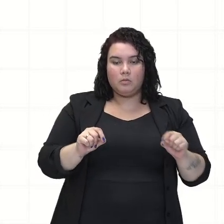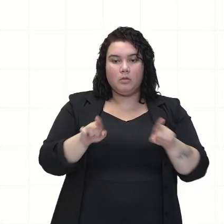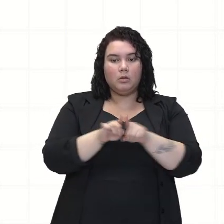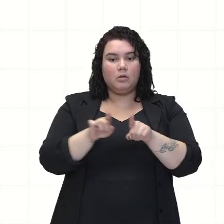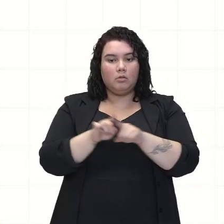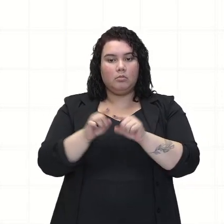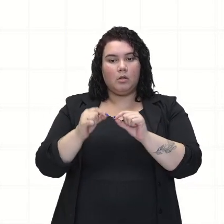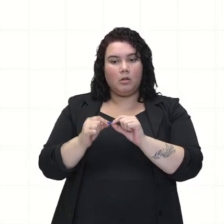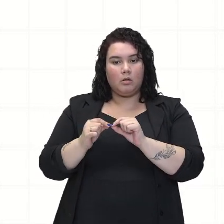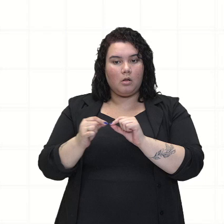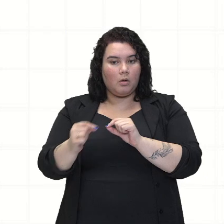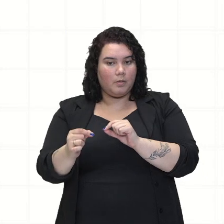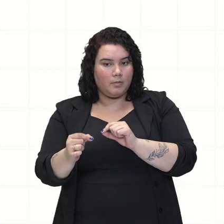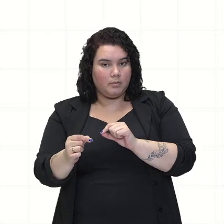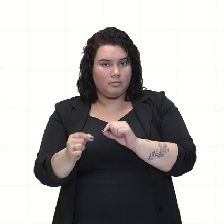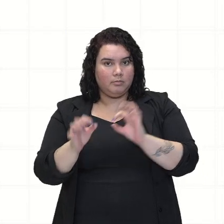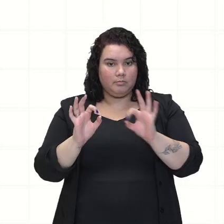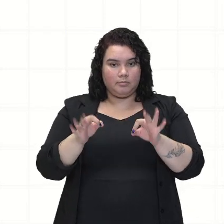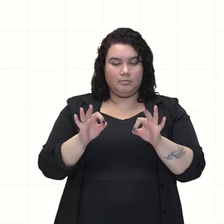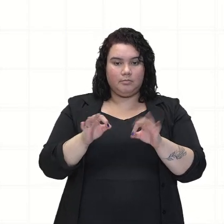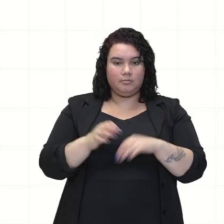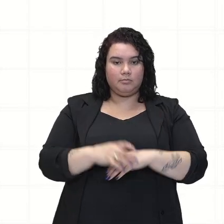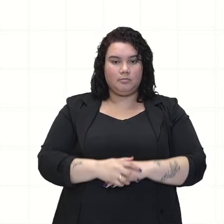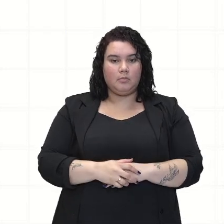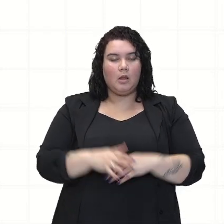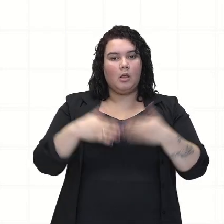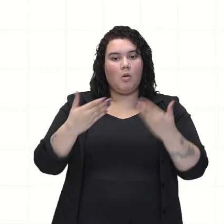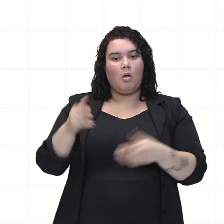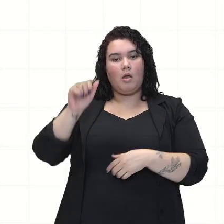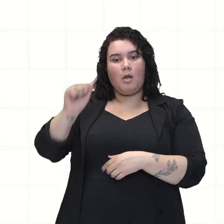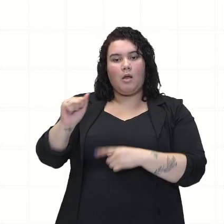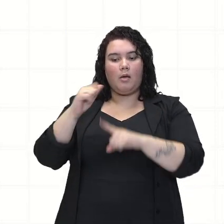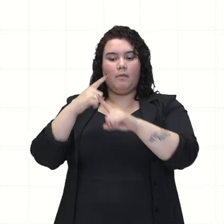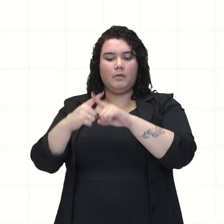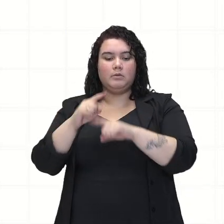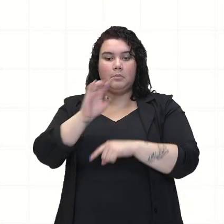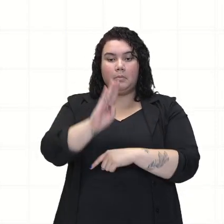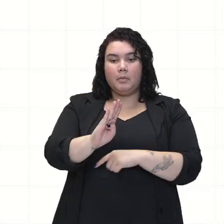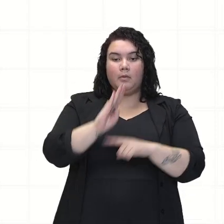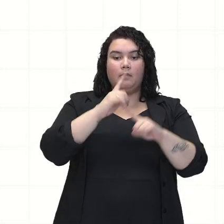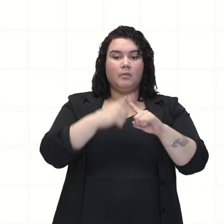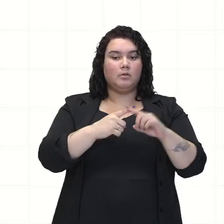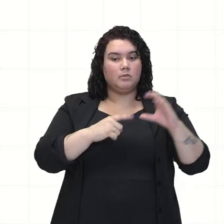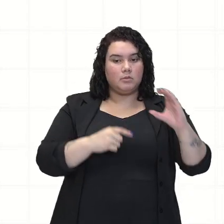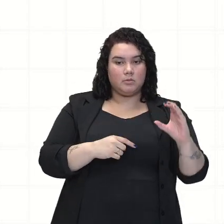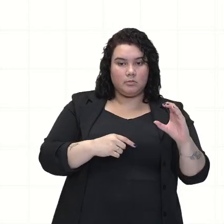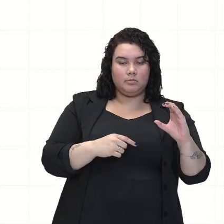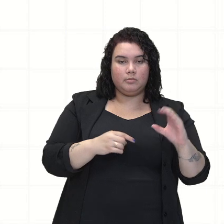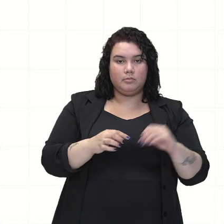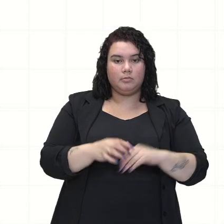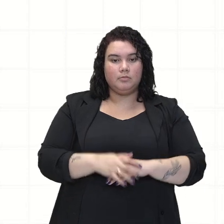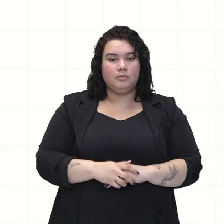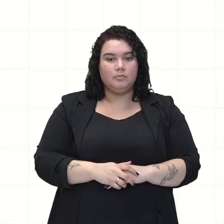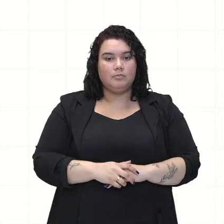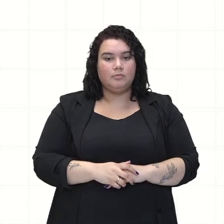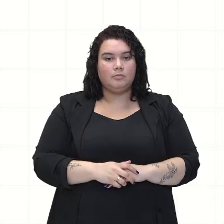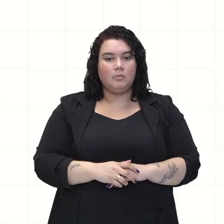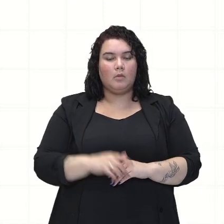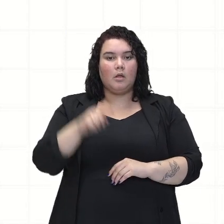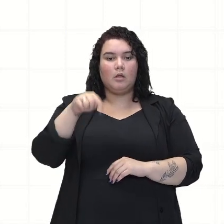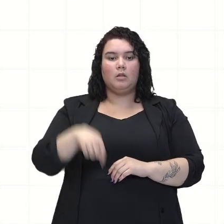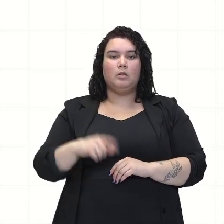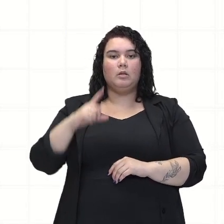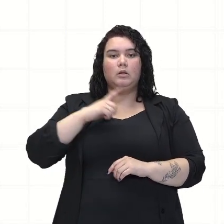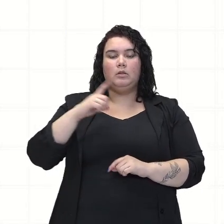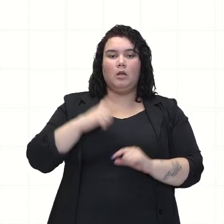E profundidade. Então, A vezes B vezes C. Tá? Vai dar uma medida